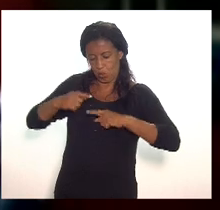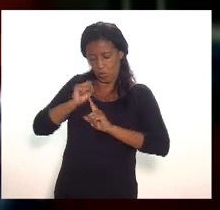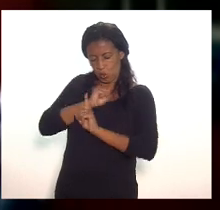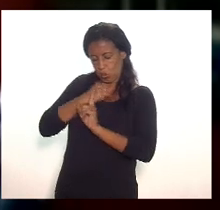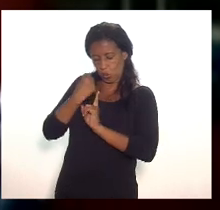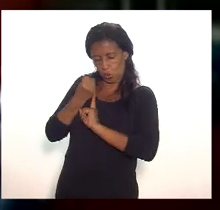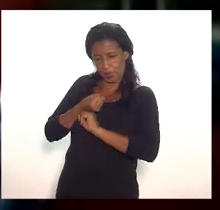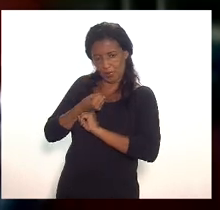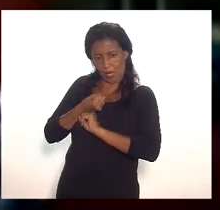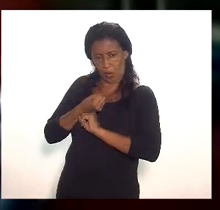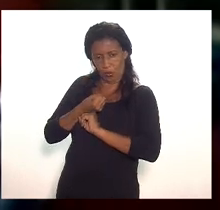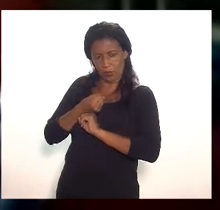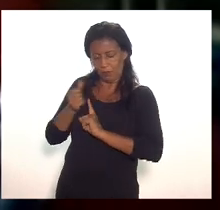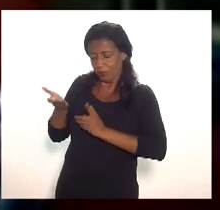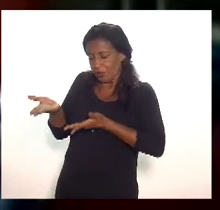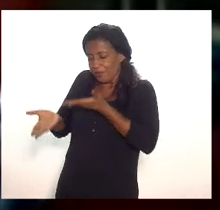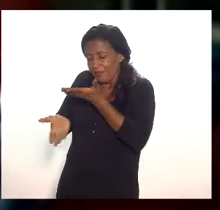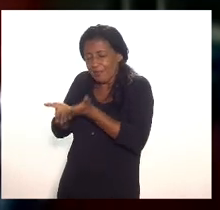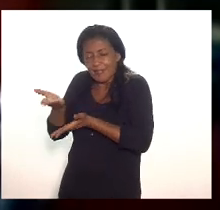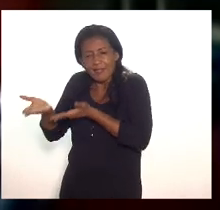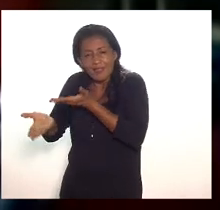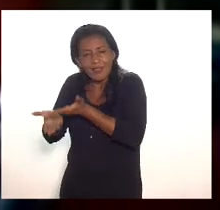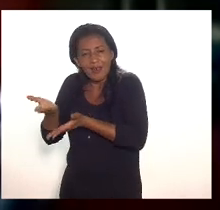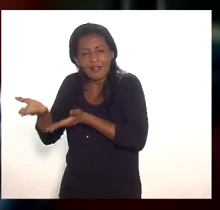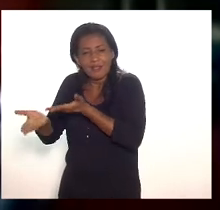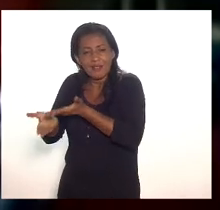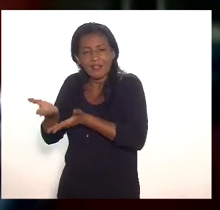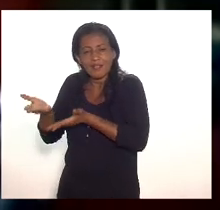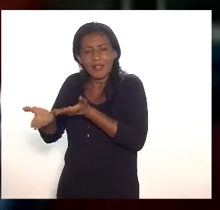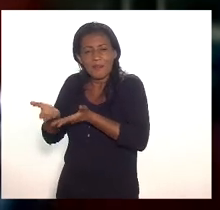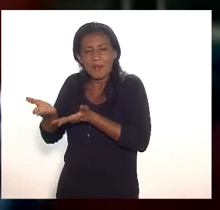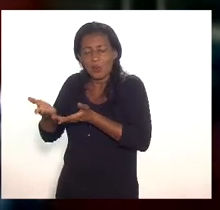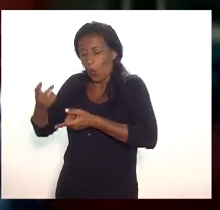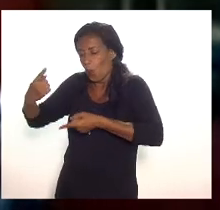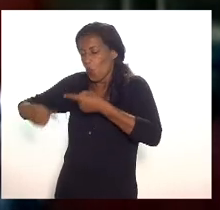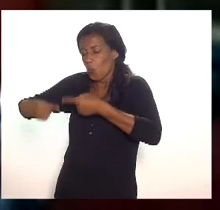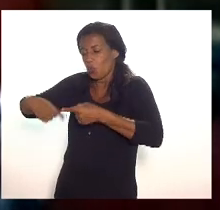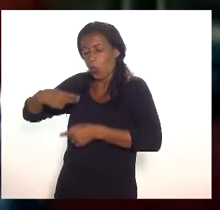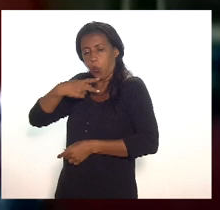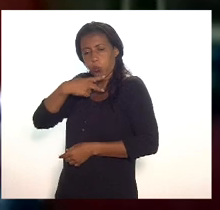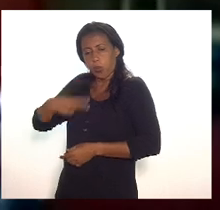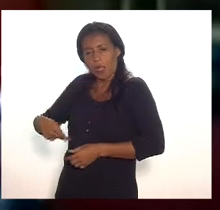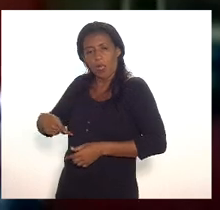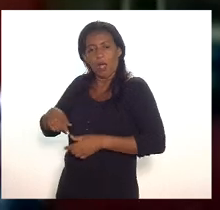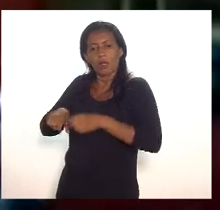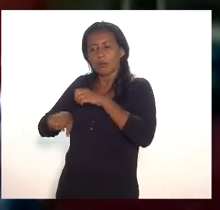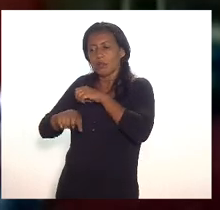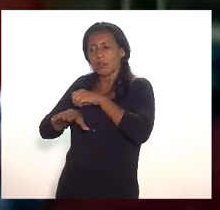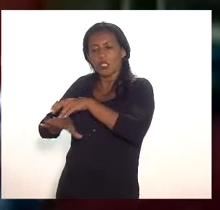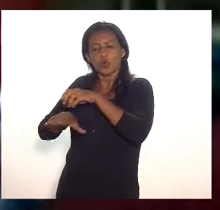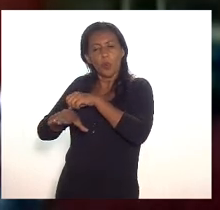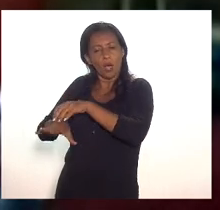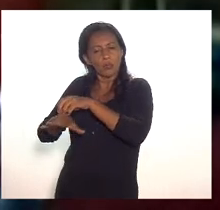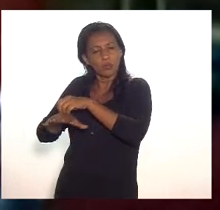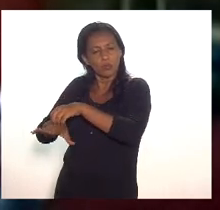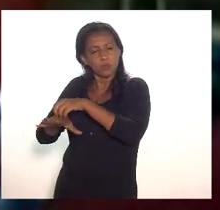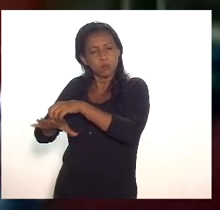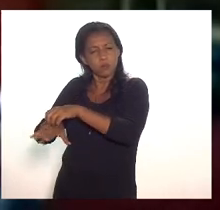social. Aquele tratamento que deva ser dado, por exemplo, à política pública dos transportes. Os transportes